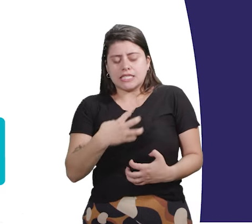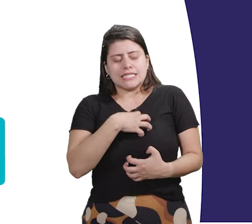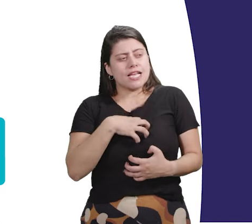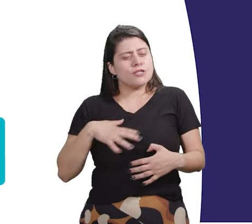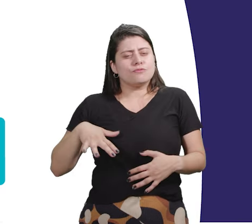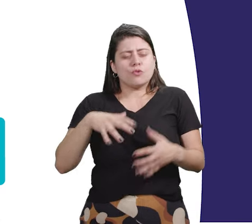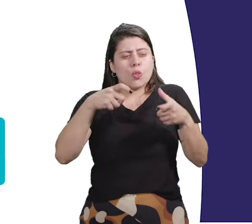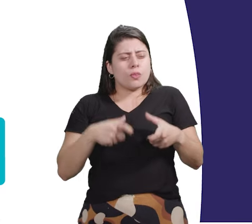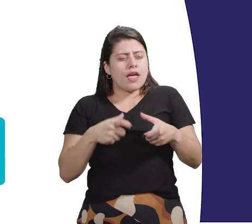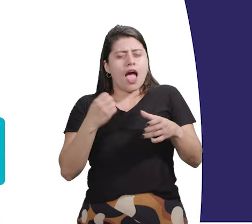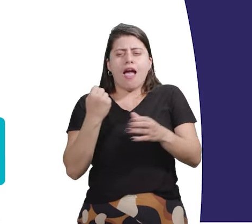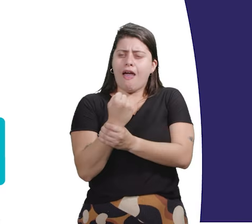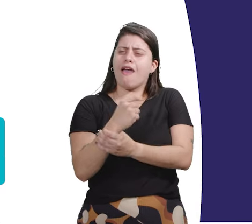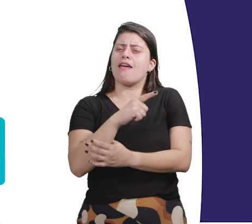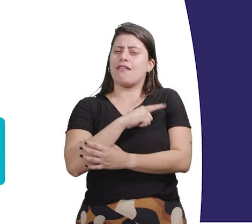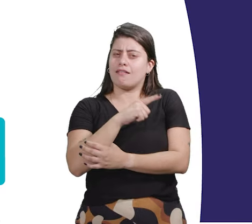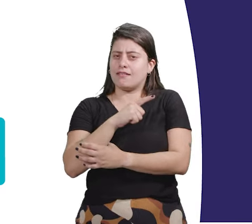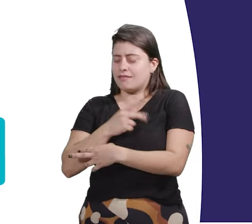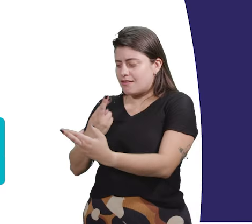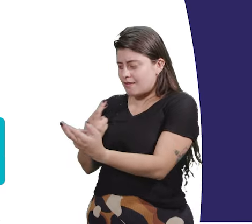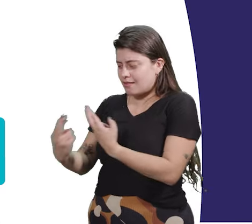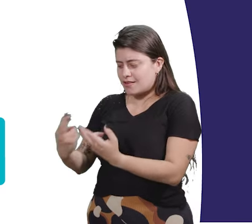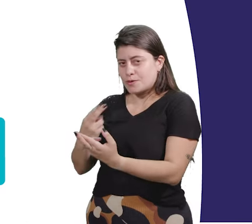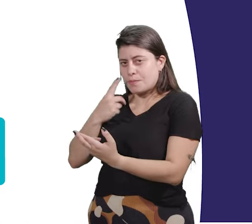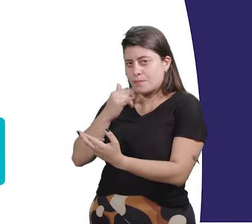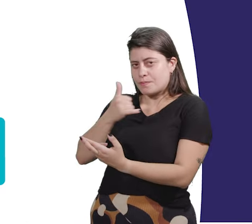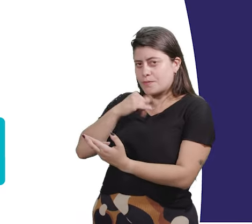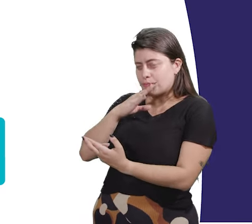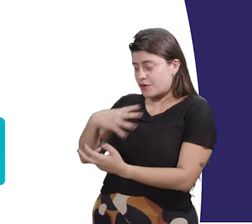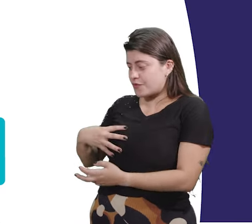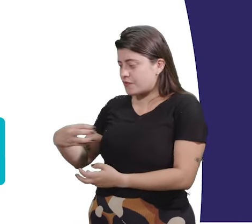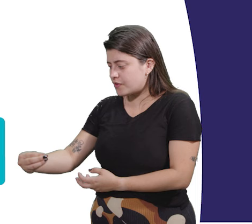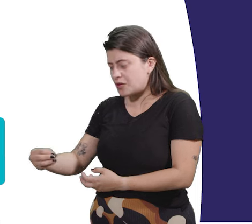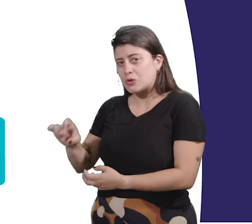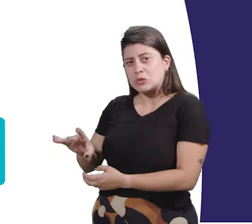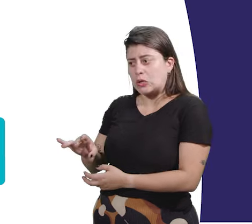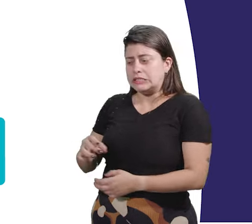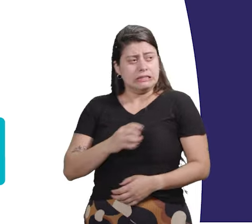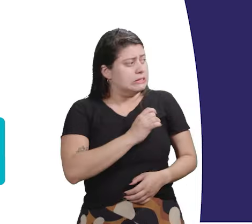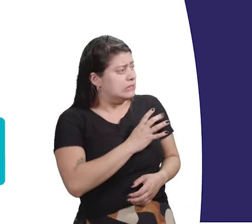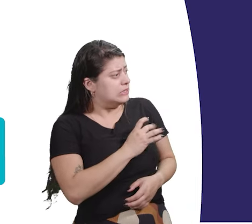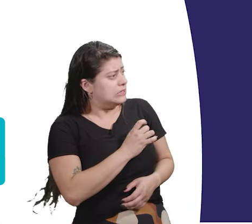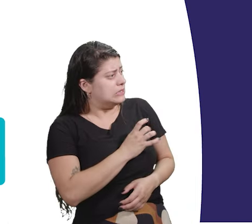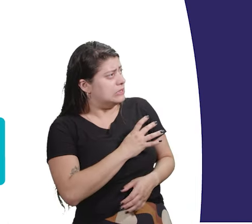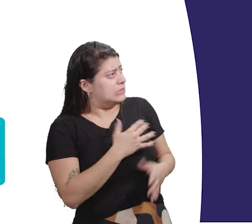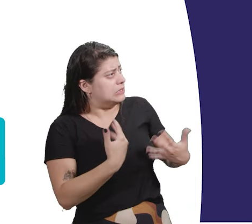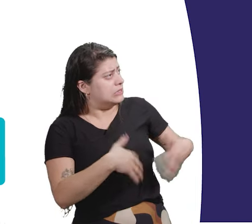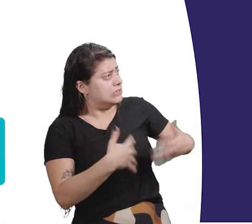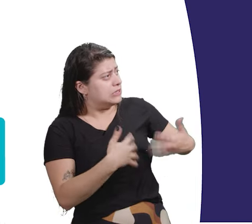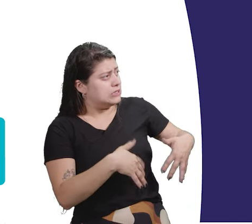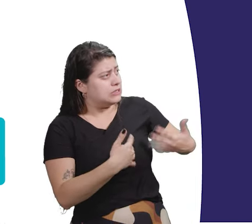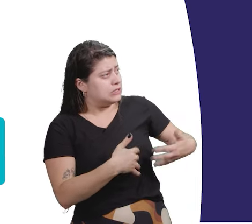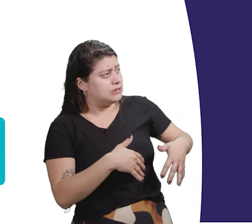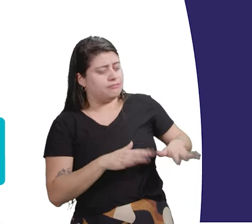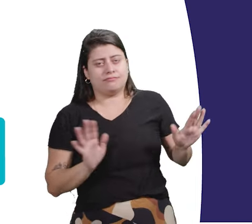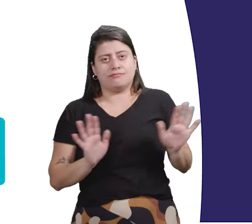a relação que seja criada entre pais e filhos, elas não sejam baseadas em medo, assim, de expor o que elas